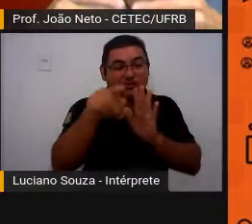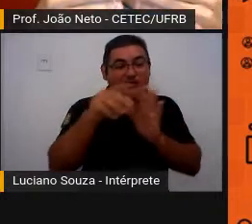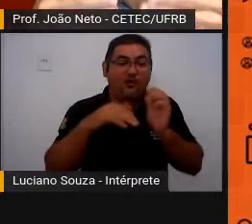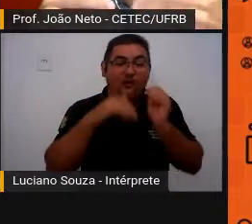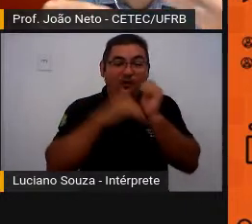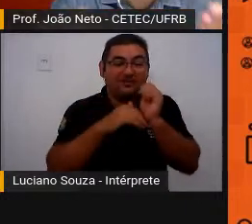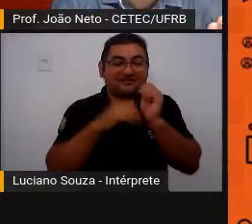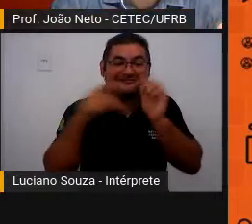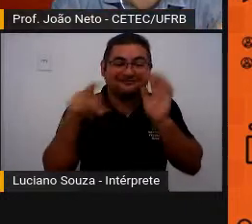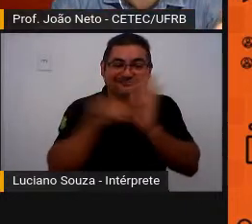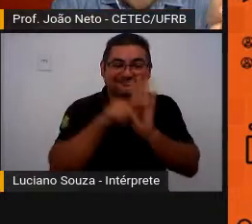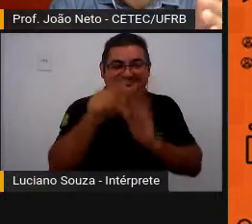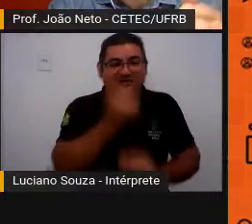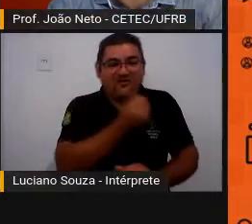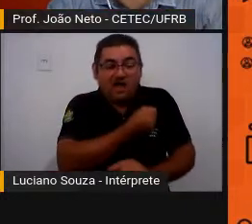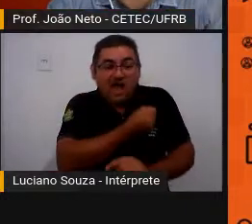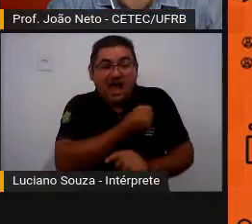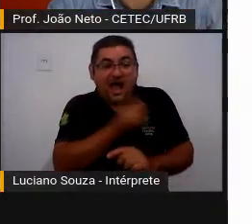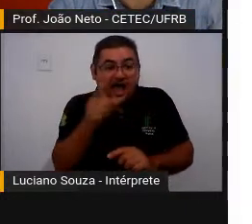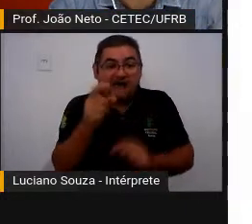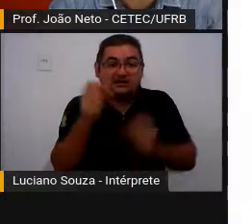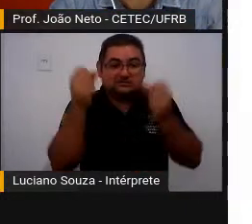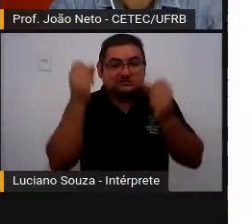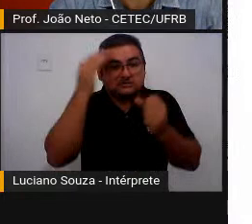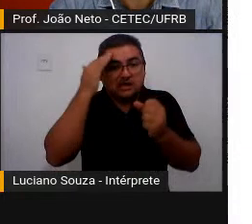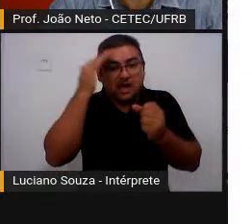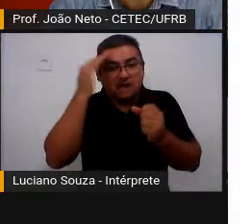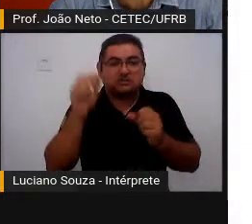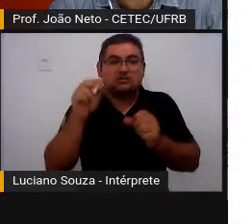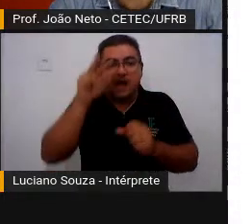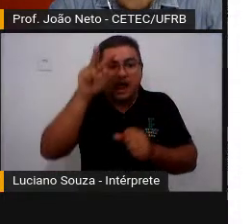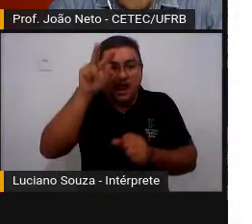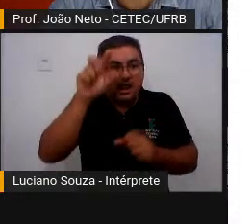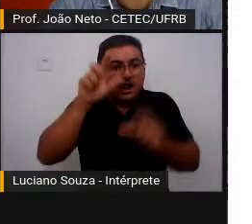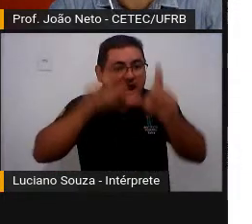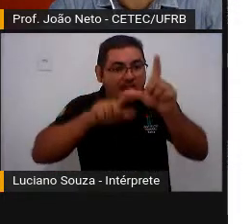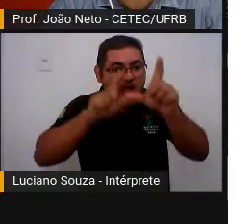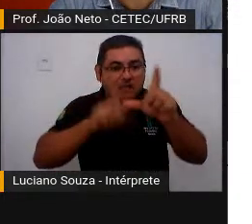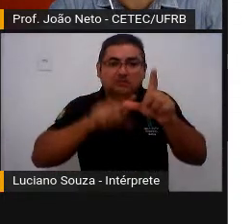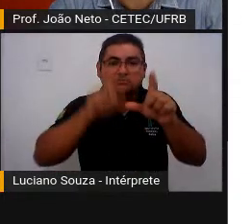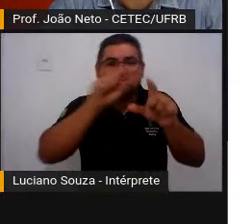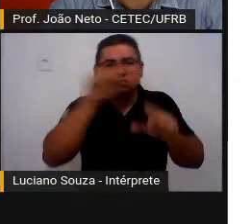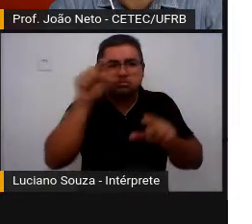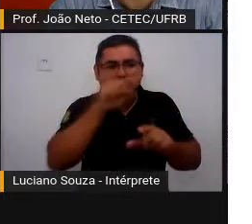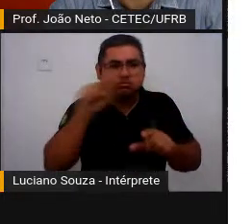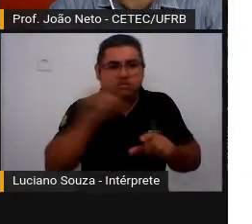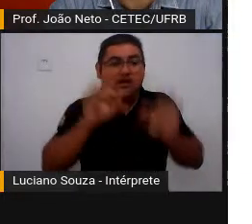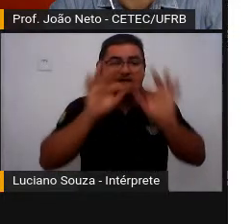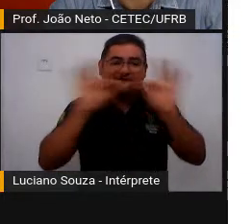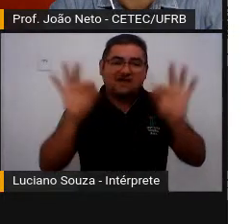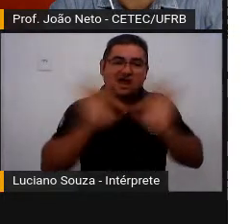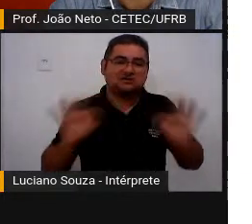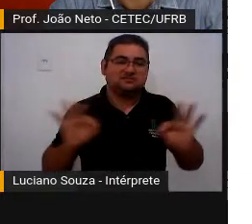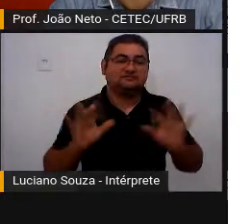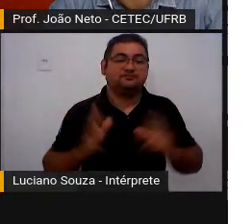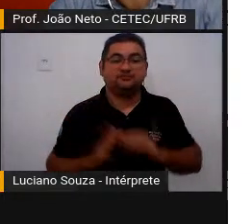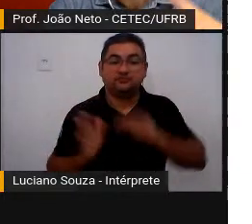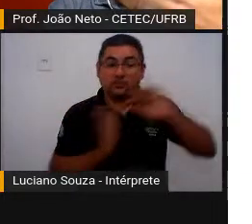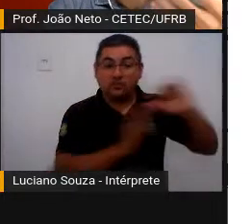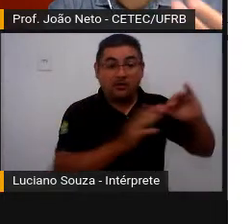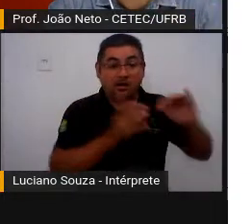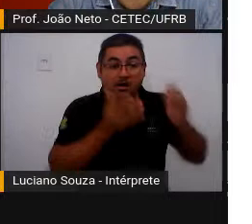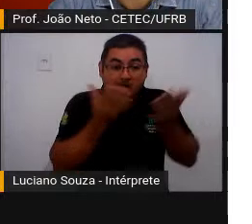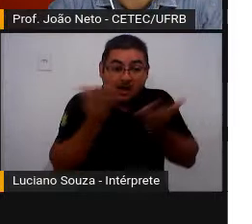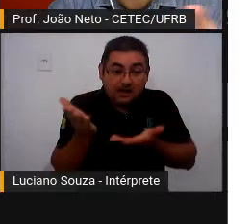pela câmera e traduzida com ações pelo dispositivo e esse é o mouse por exemplo para quem não tem movimentos na